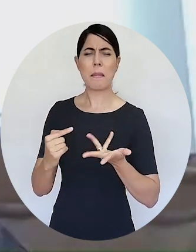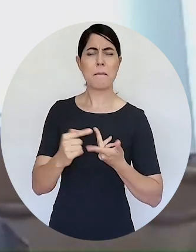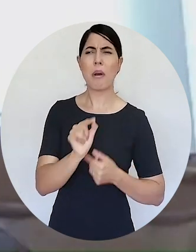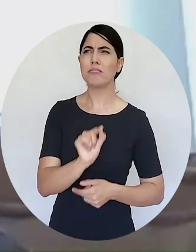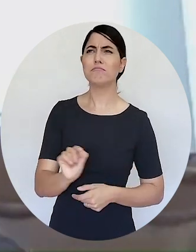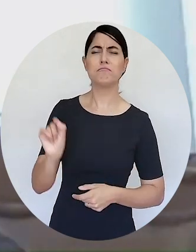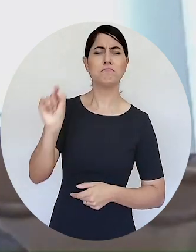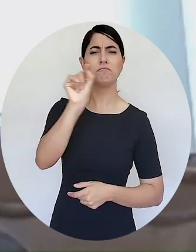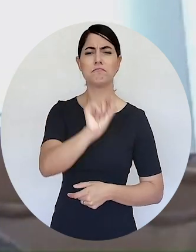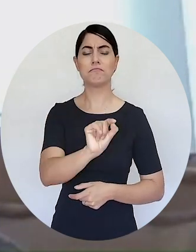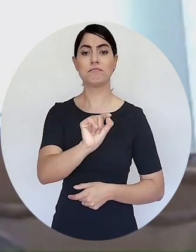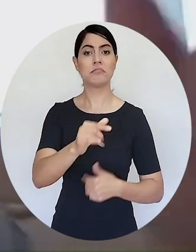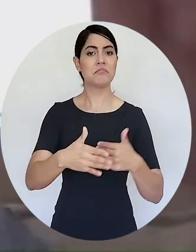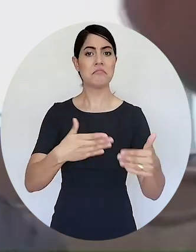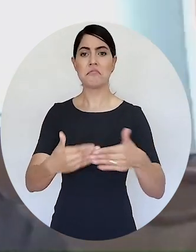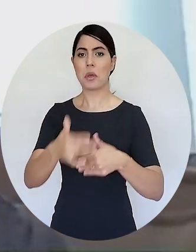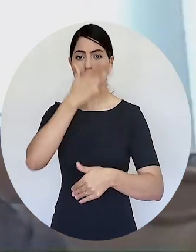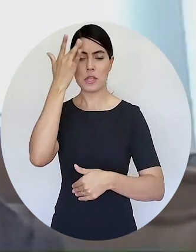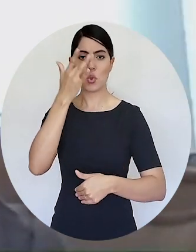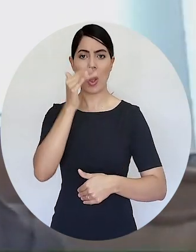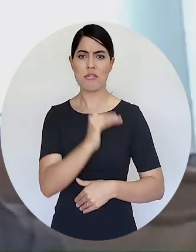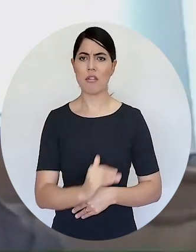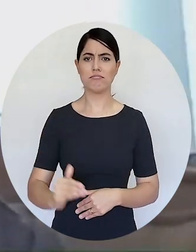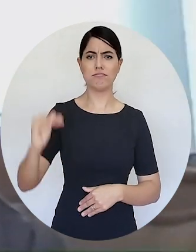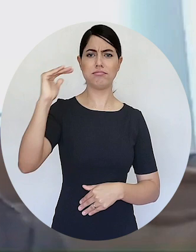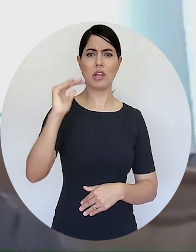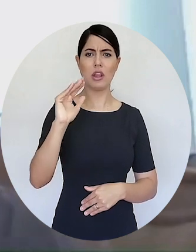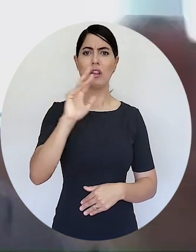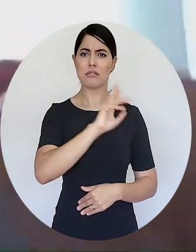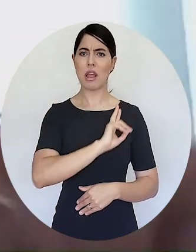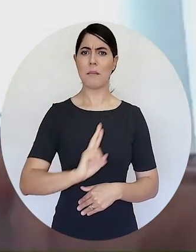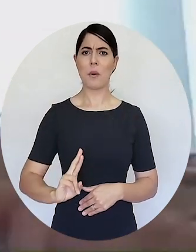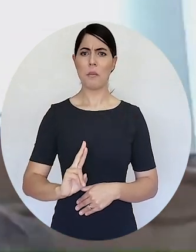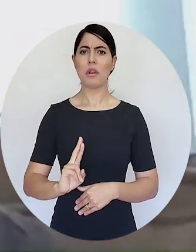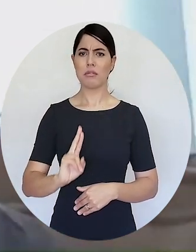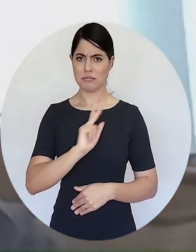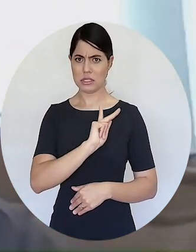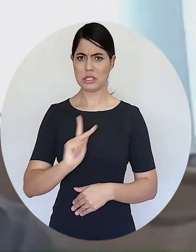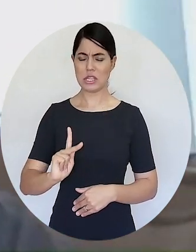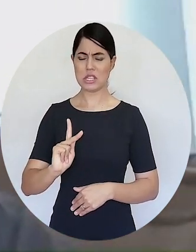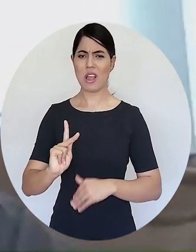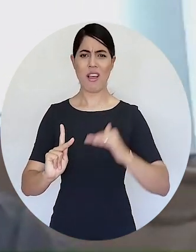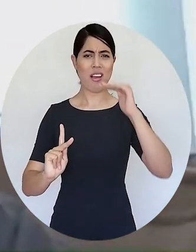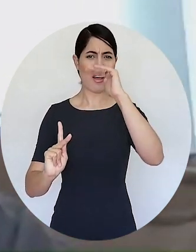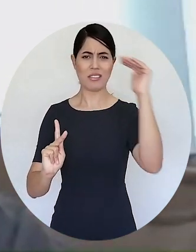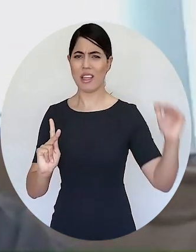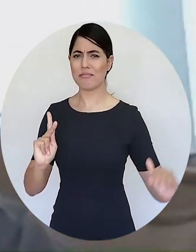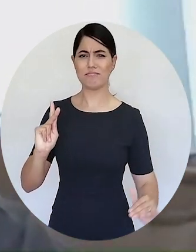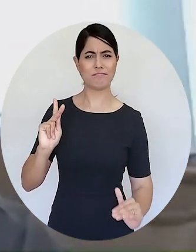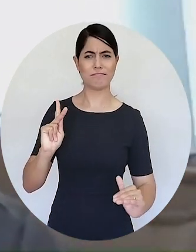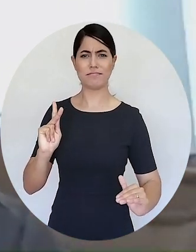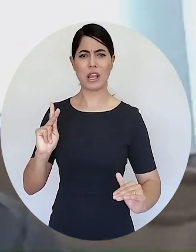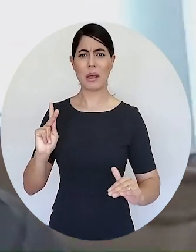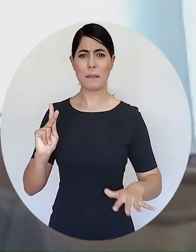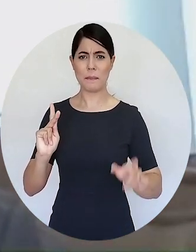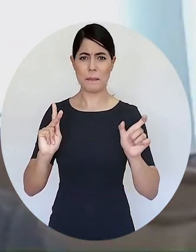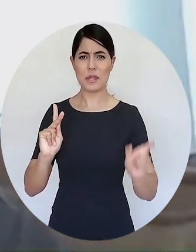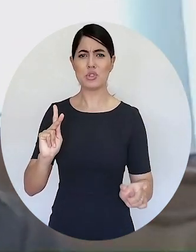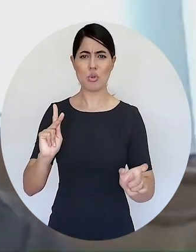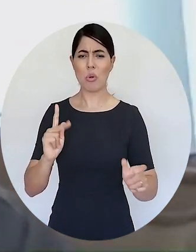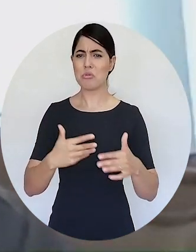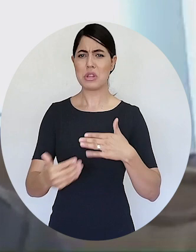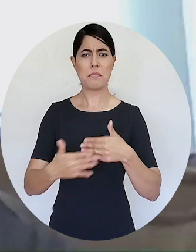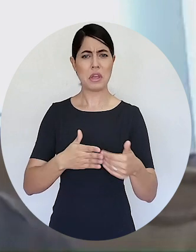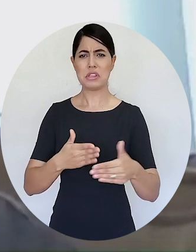seja quem for, do mais alto cargo da República até a mais comezinha